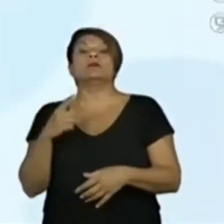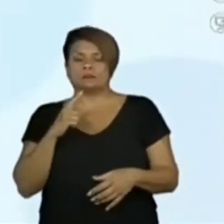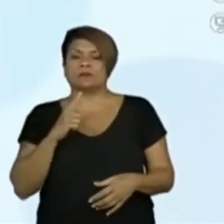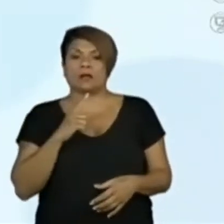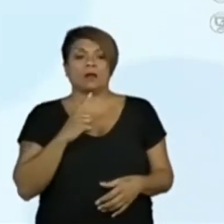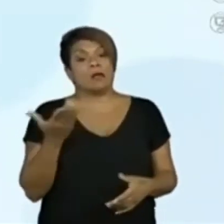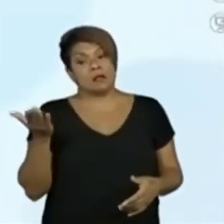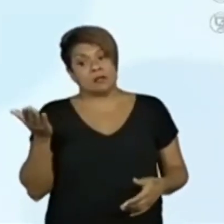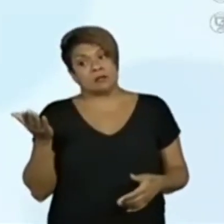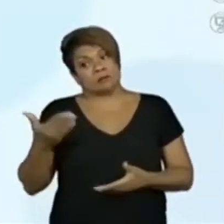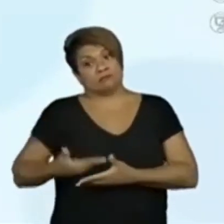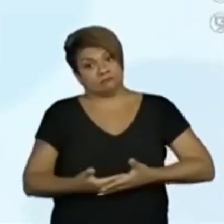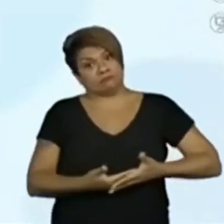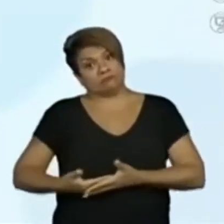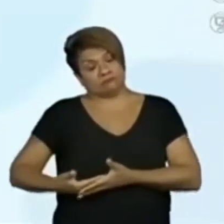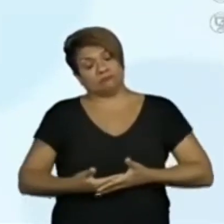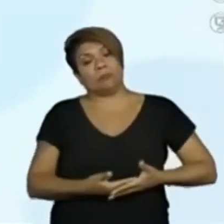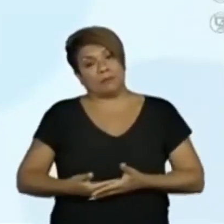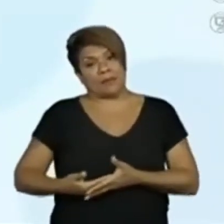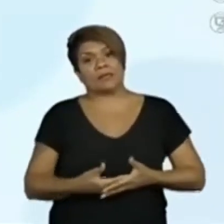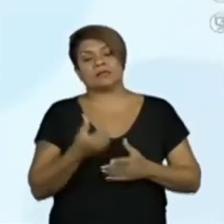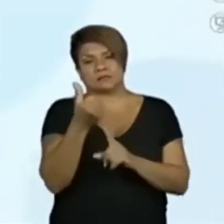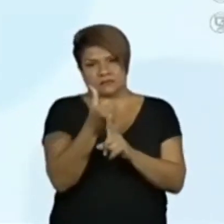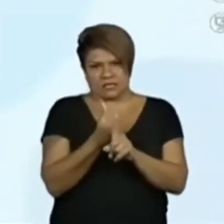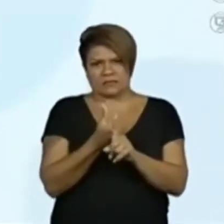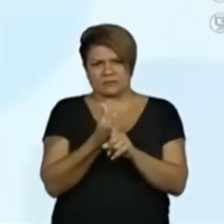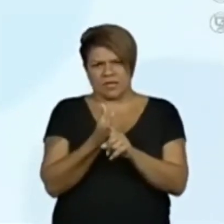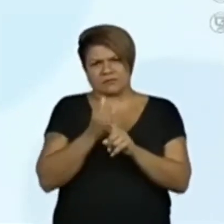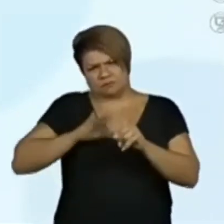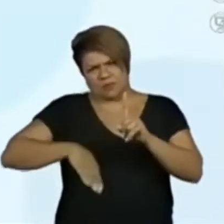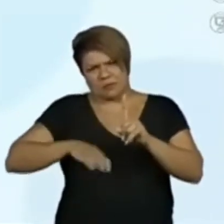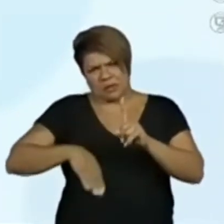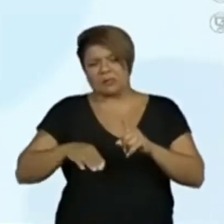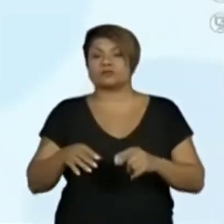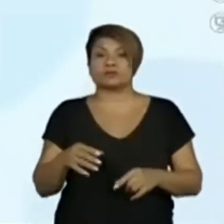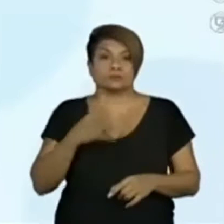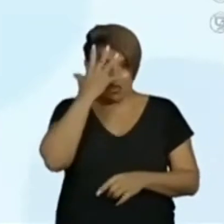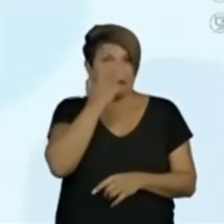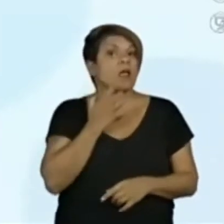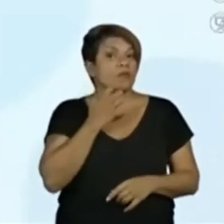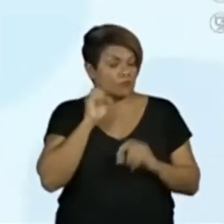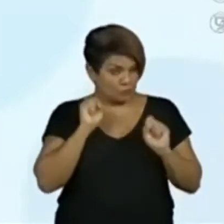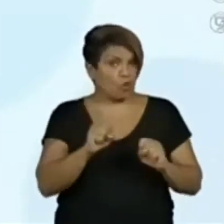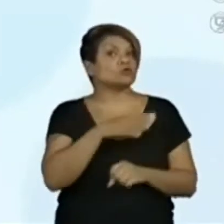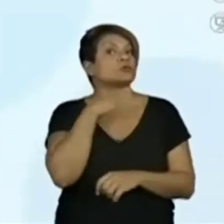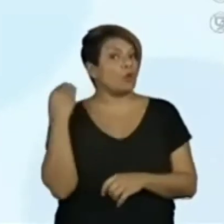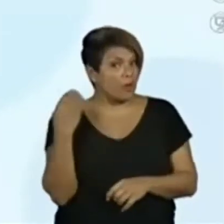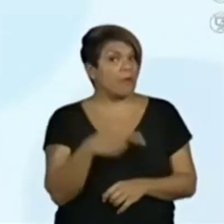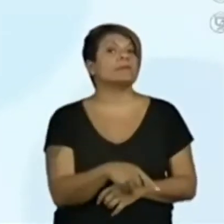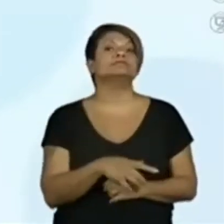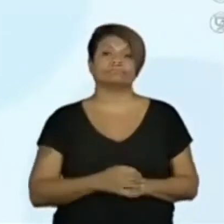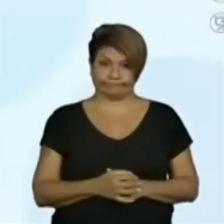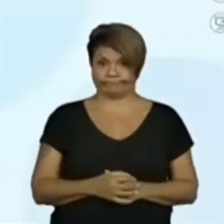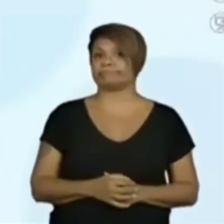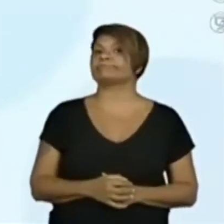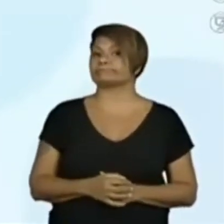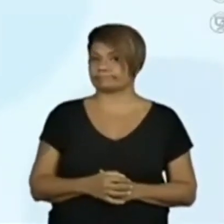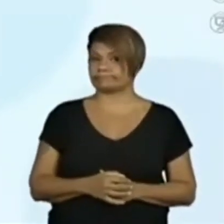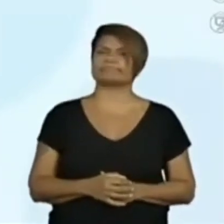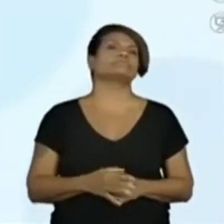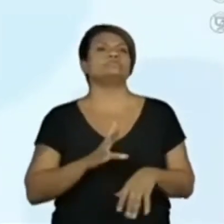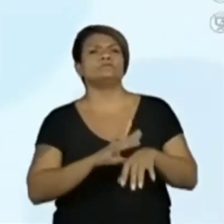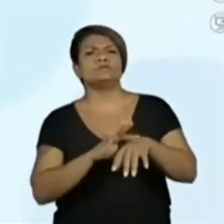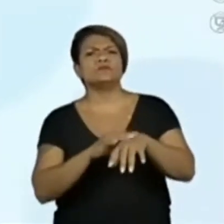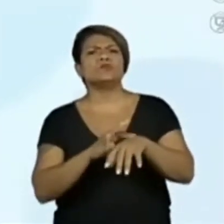menos de 6 meses, apresenta-se de forma mais grave e pode levar à morte. Que